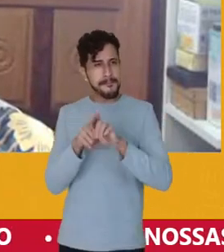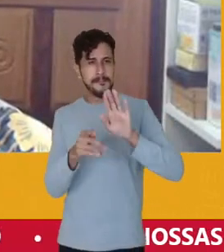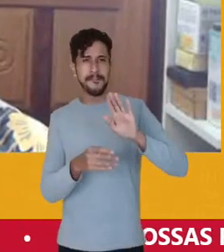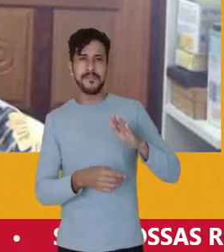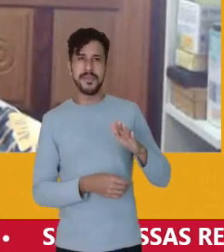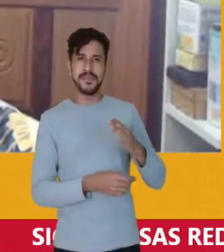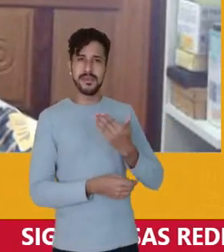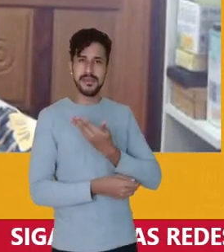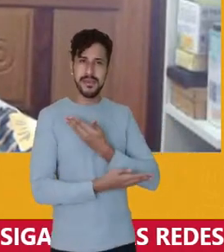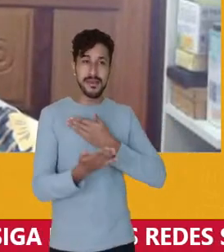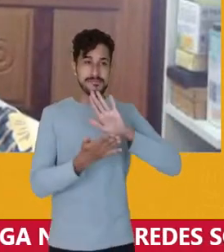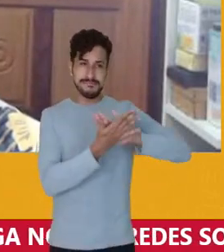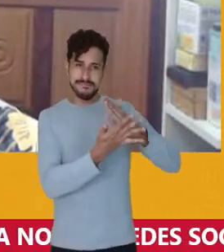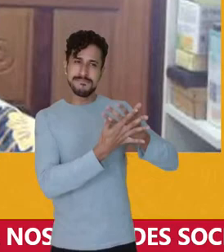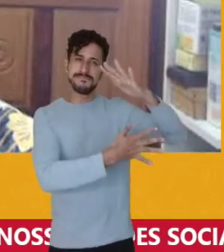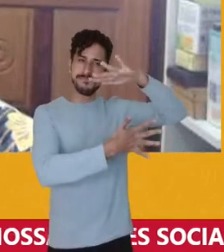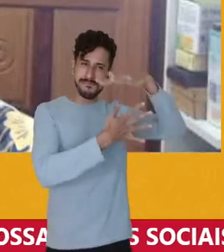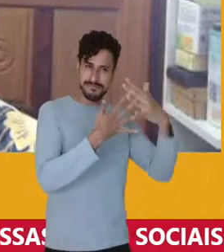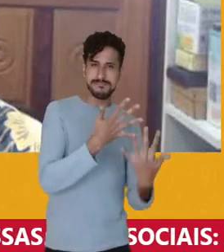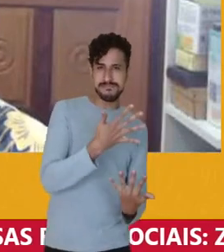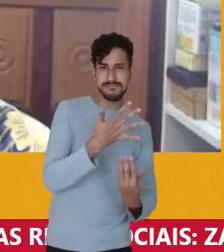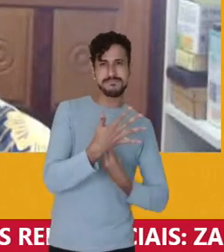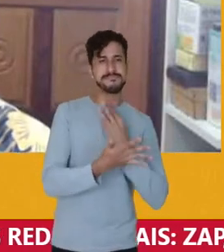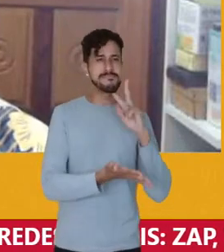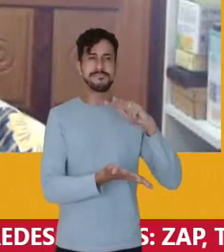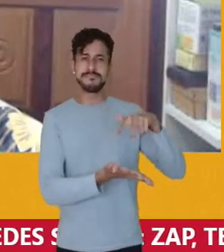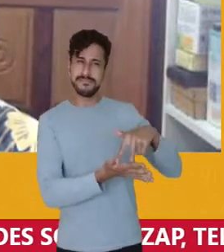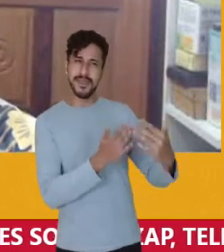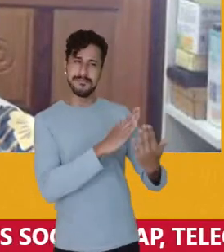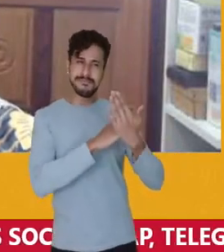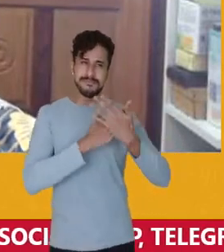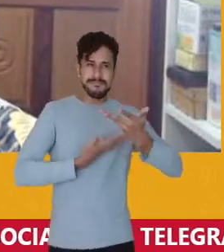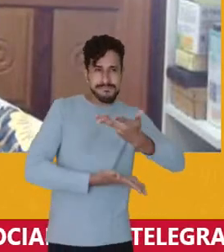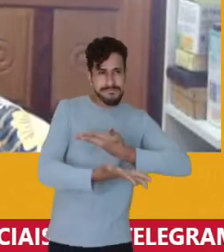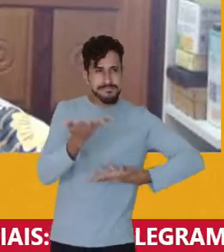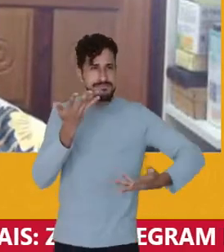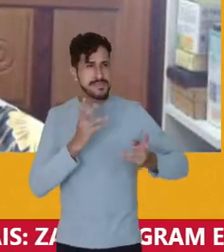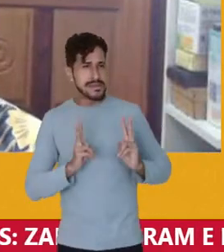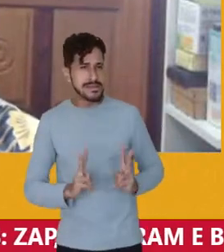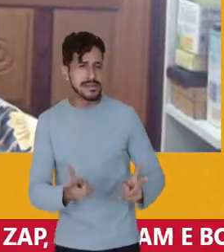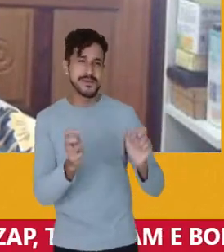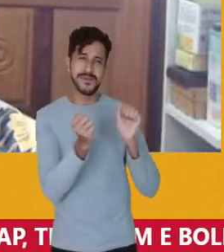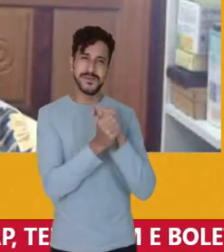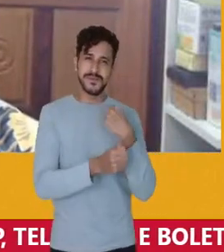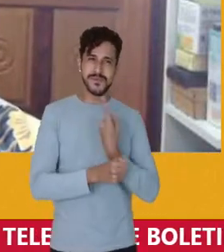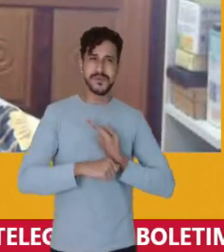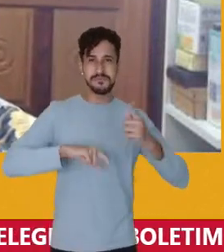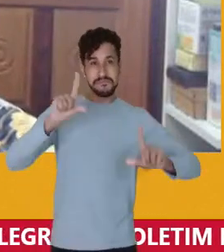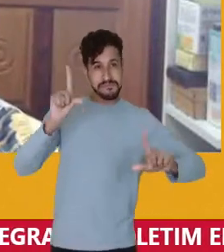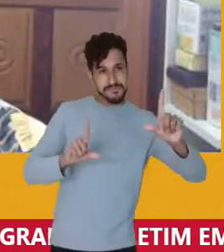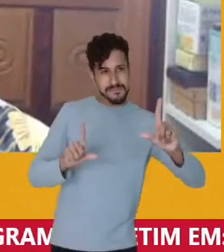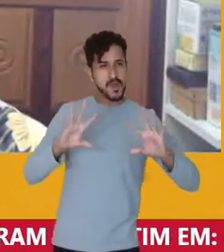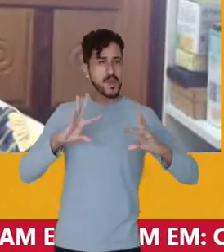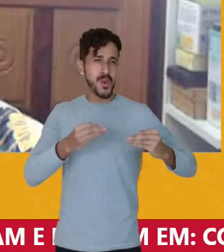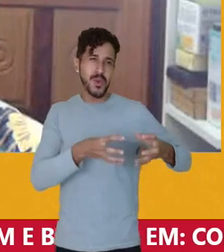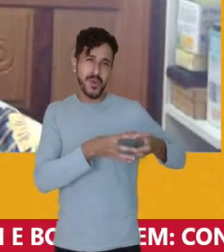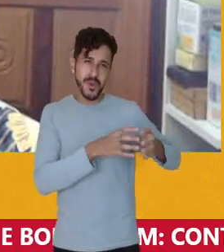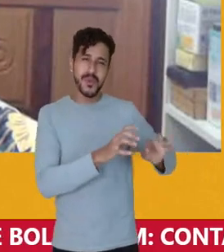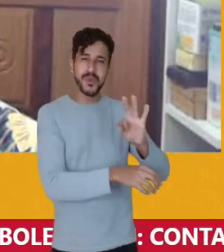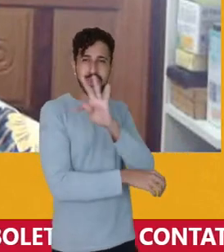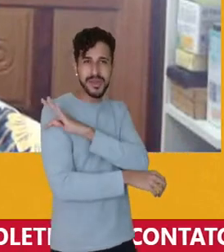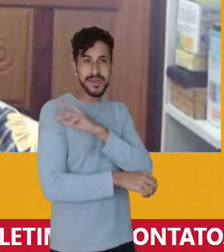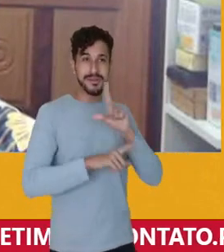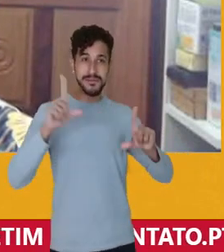nossos colegas que são os intérpretes de Libras aqui, que nos ajudaram, estão aqui sempre conosco nos programas, e a toda a equipe técnica